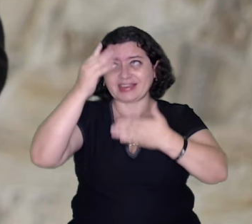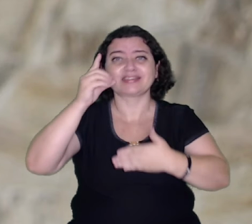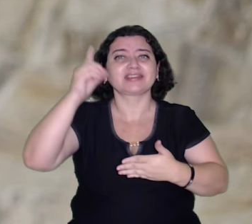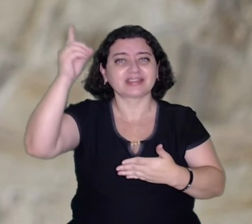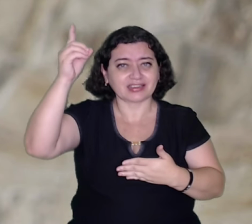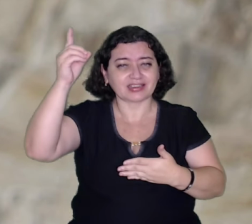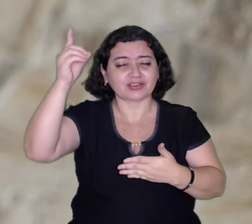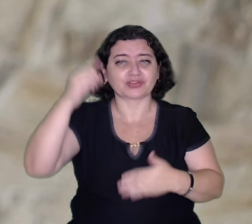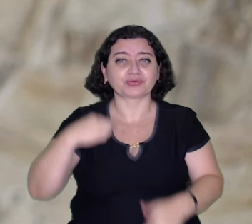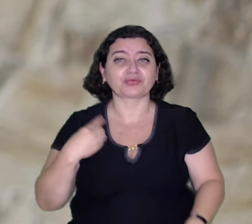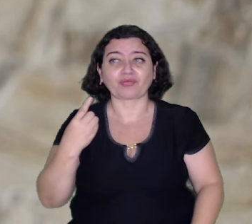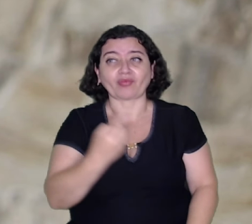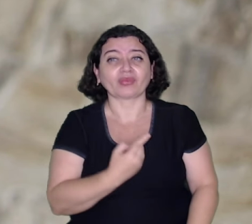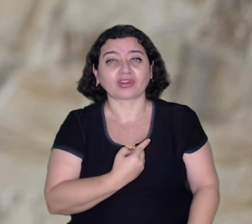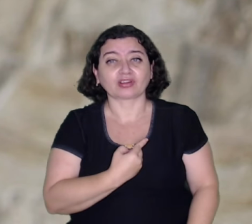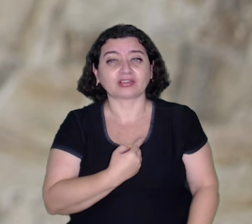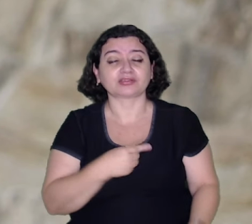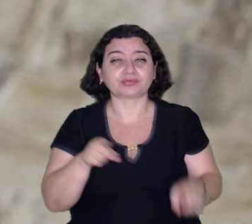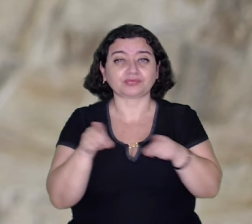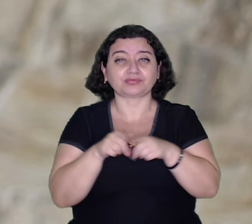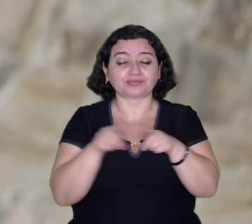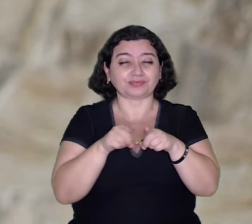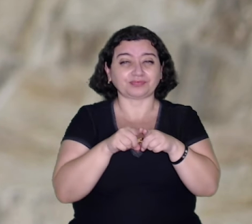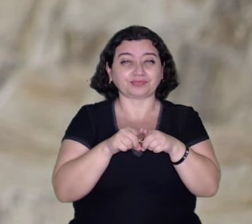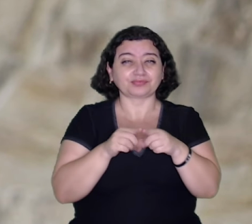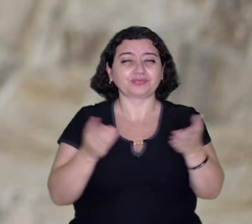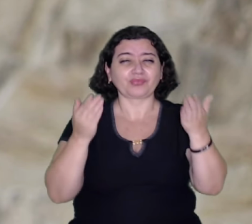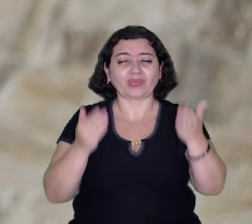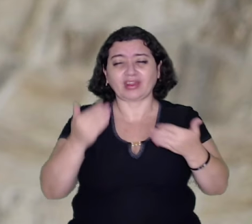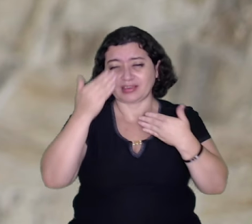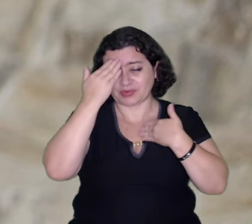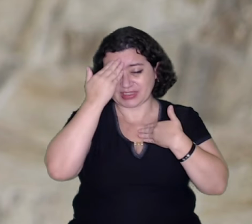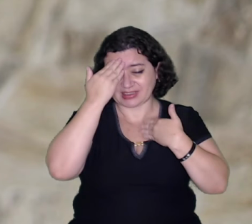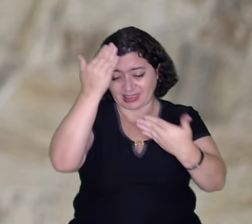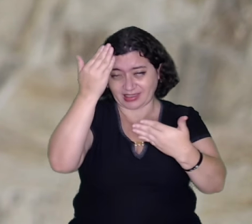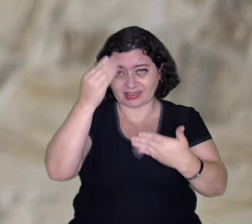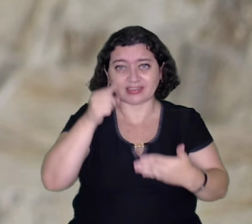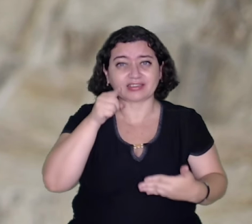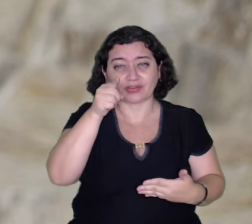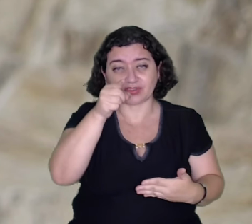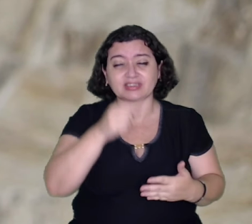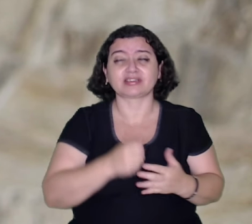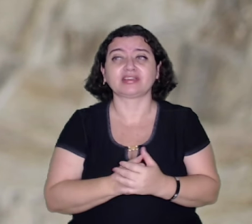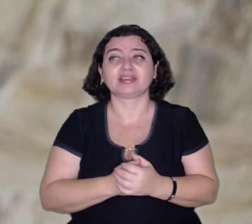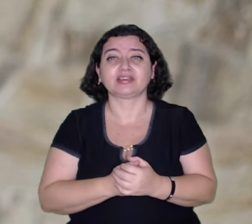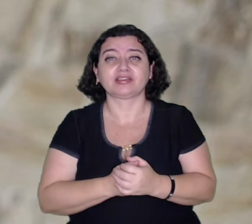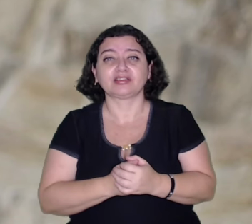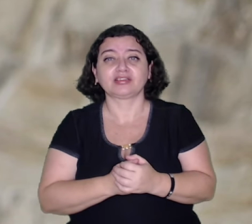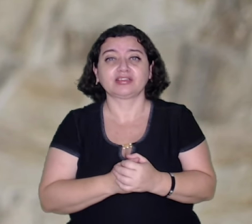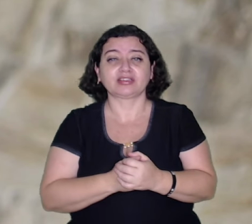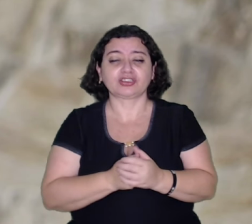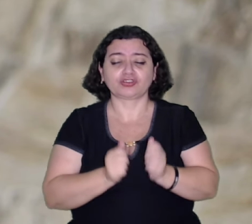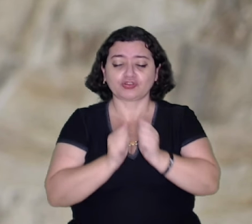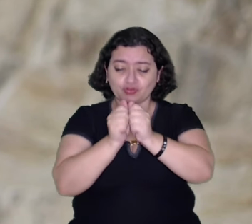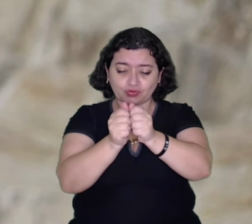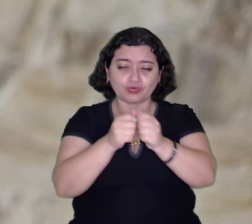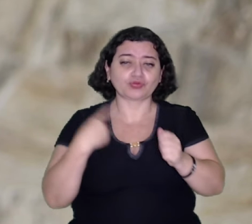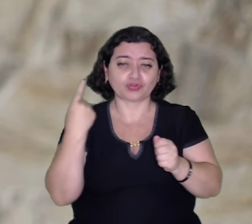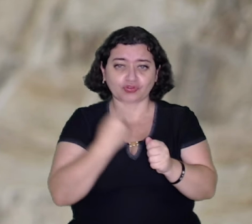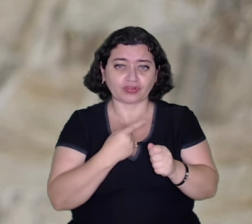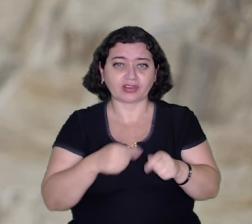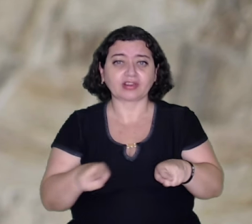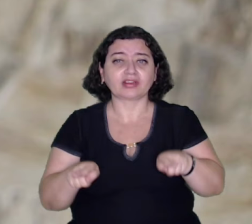isso. Nós também queremos agradecer a você que nos acompanhou e aqueles